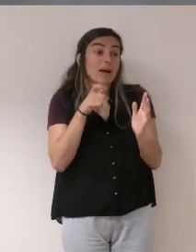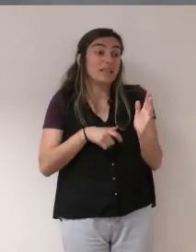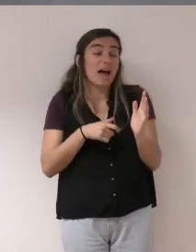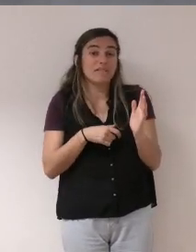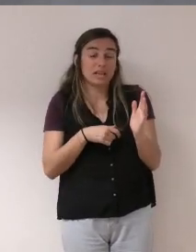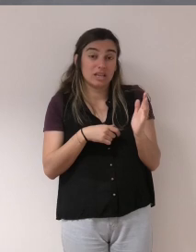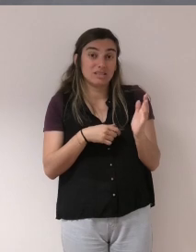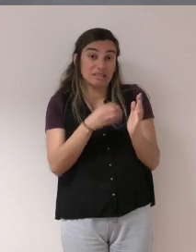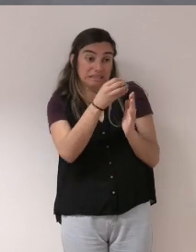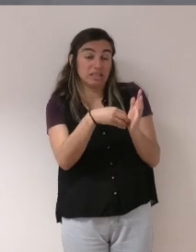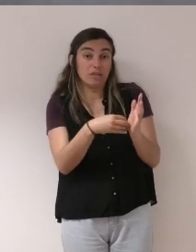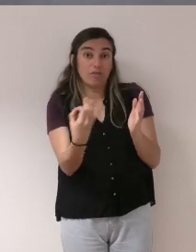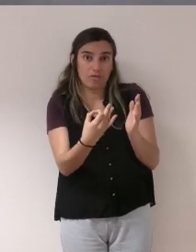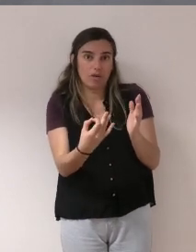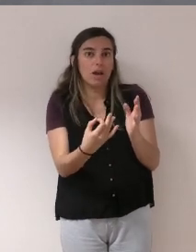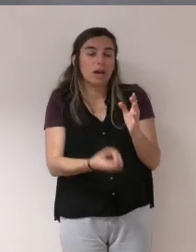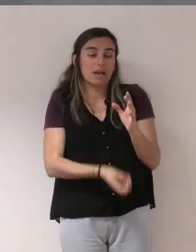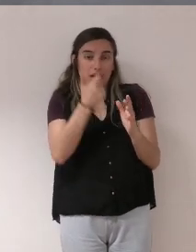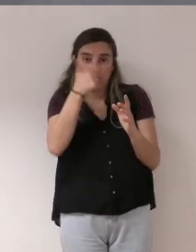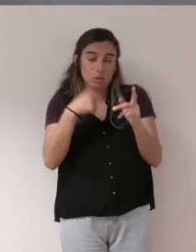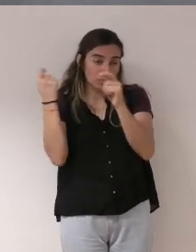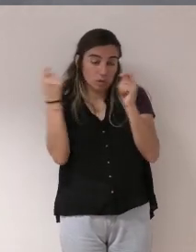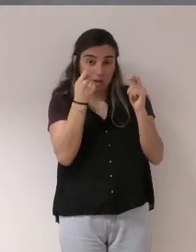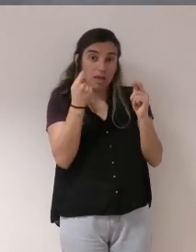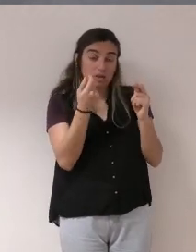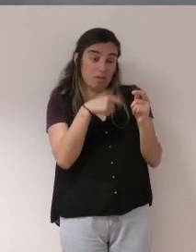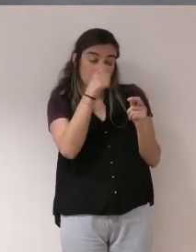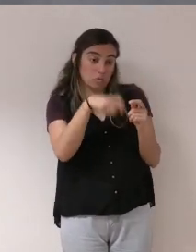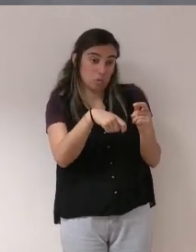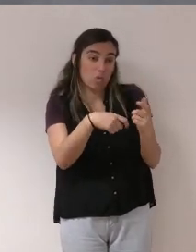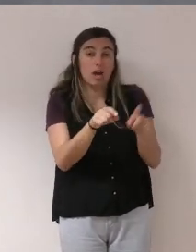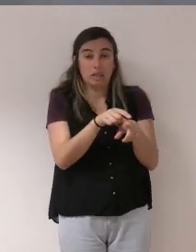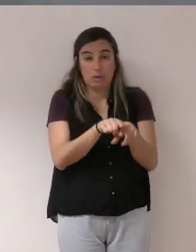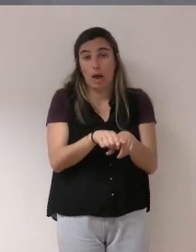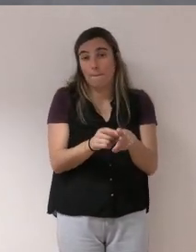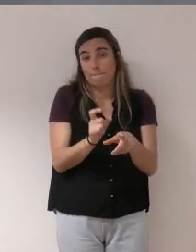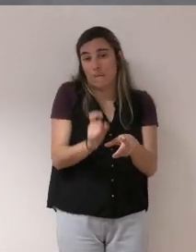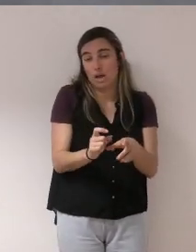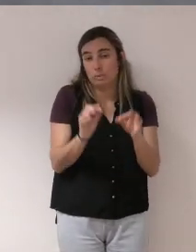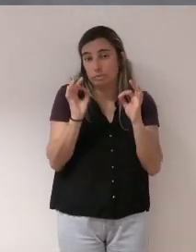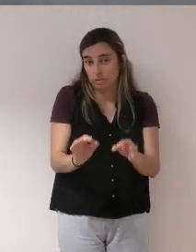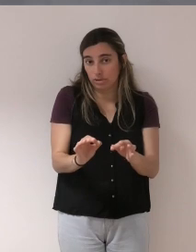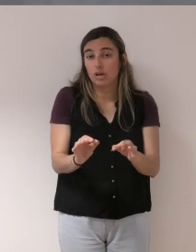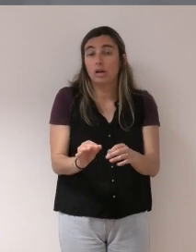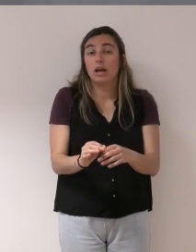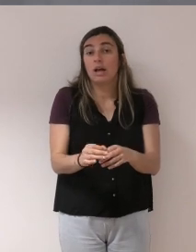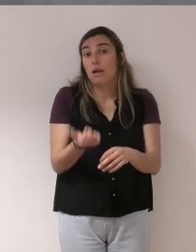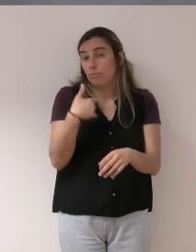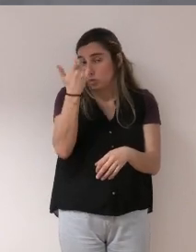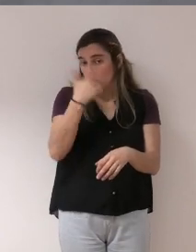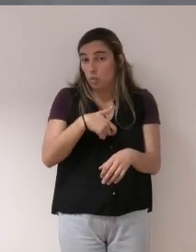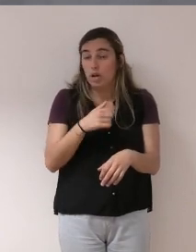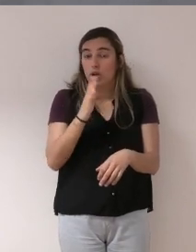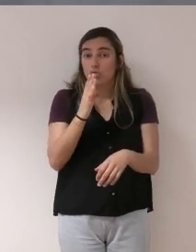trata-se de construir uma personagem de alguém razoavelmente cru, razoavelmente, na verdade, judeu, se nós quisermos.